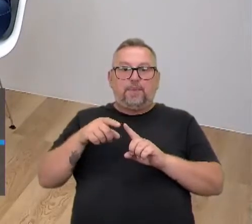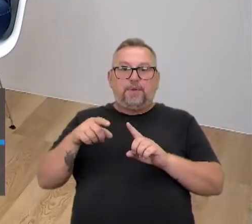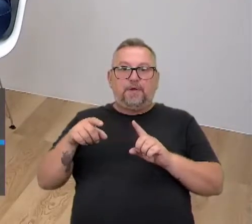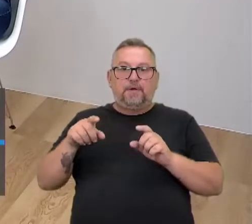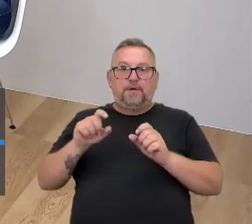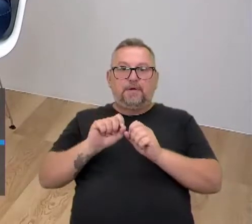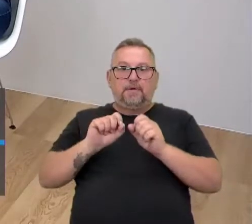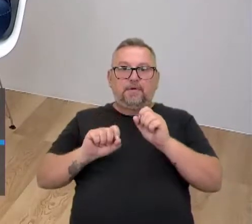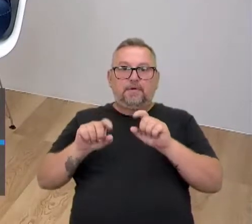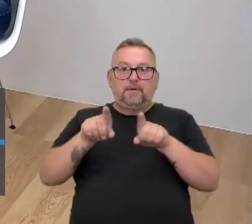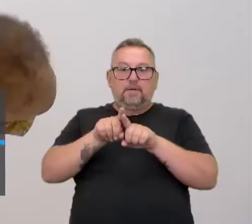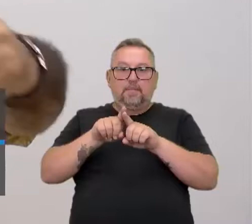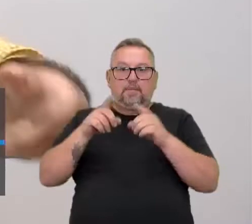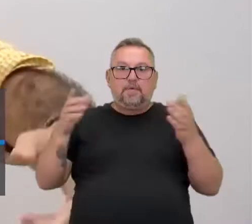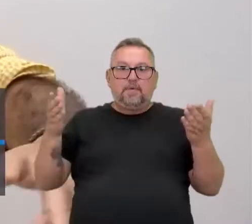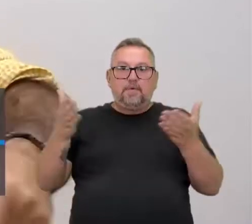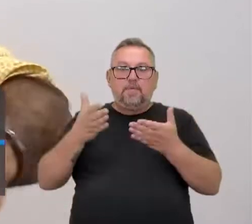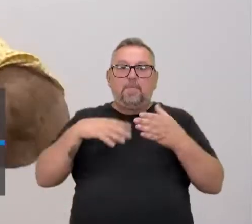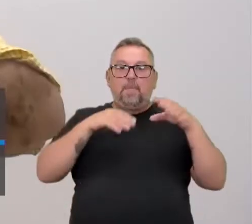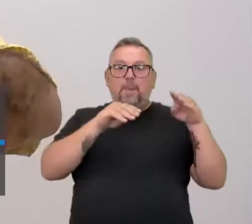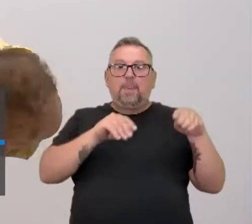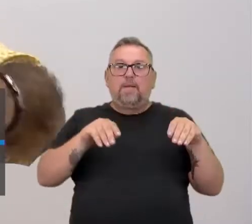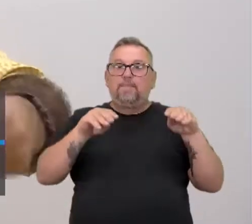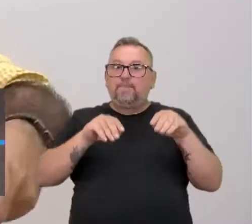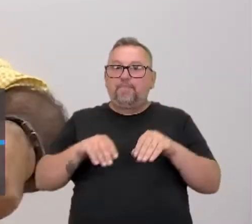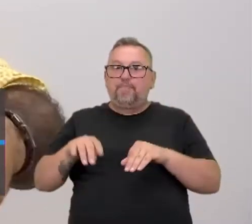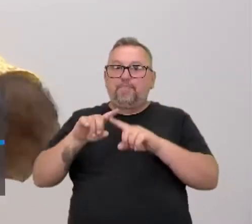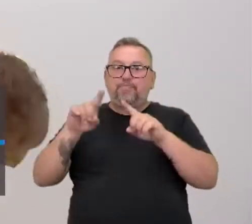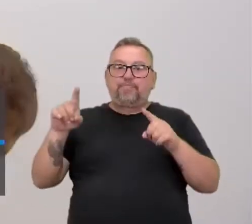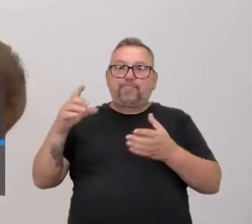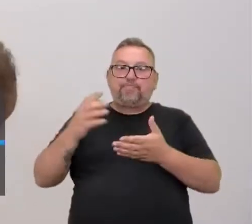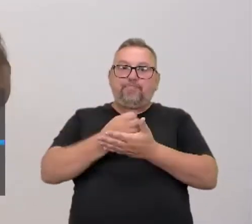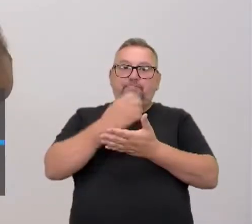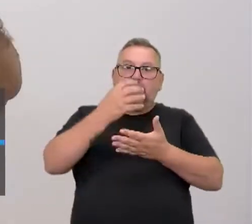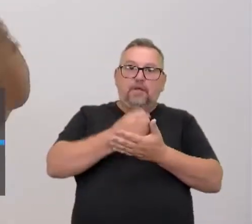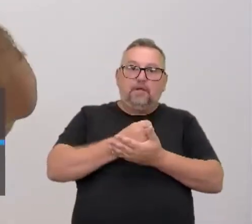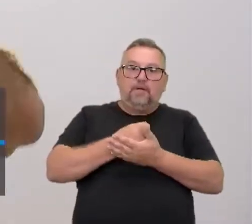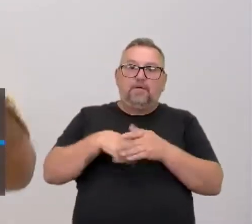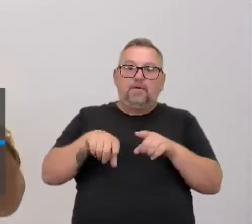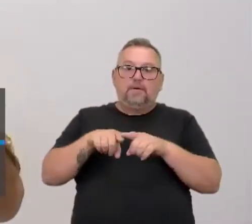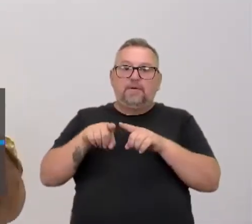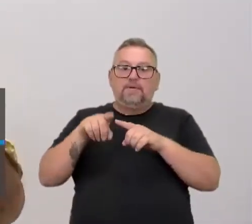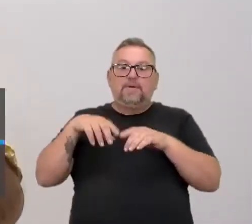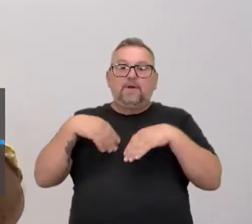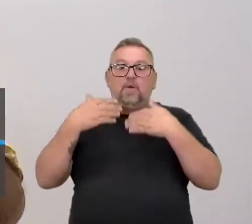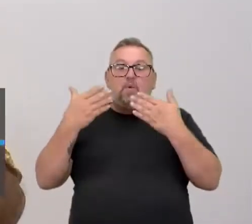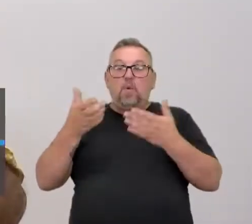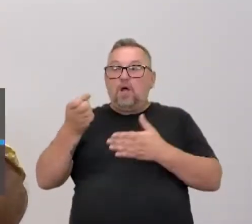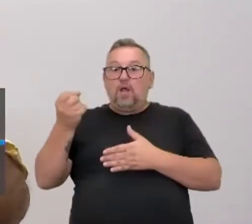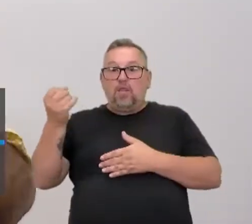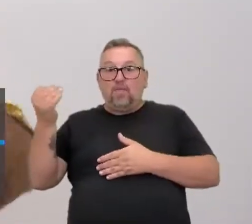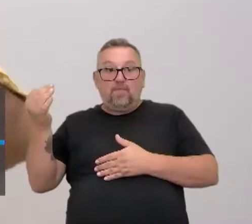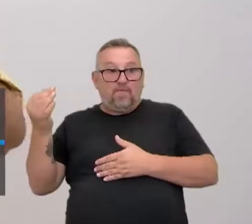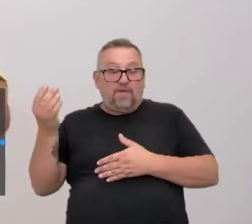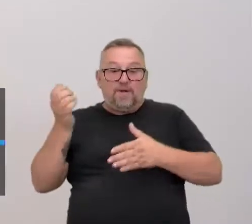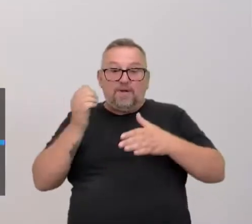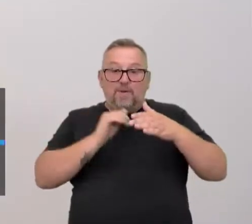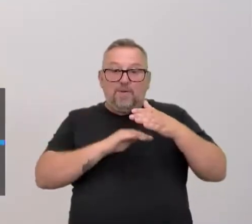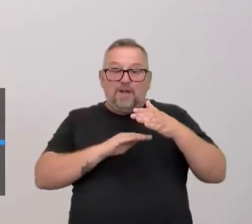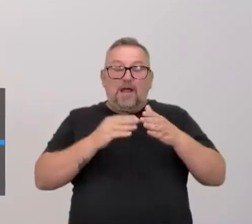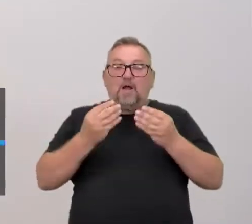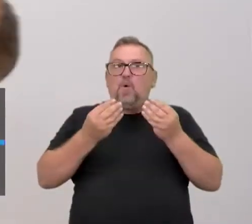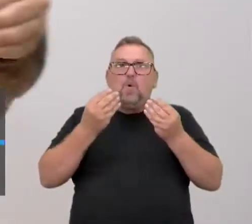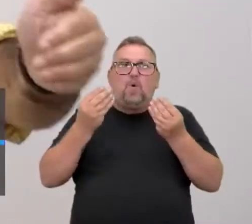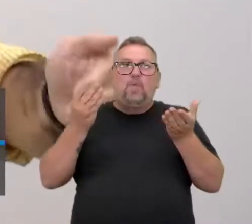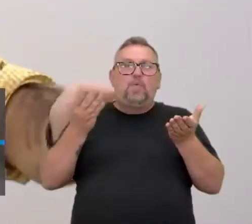da poda, da semeadura, da colheita, os silos, quantos serão abastecidos, como que eu